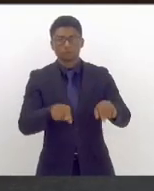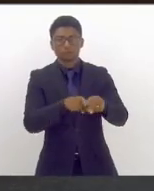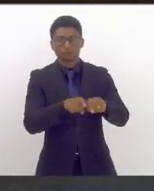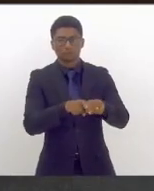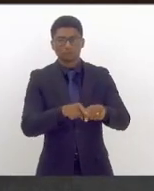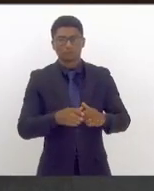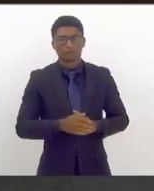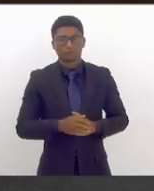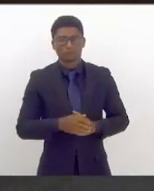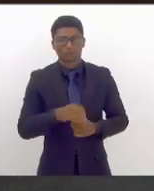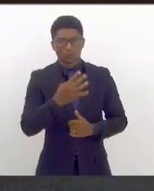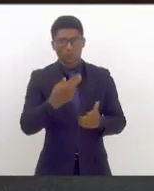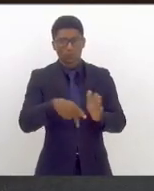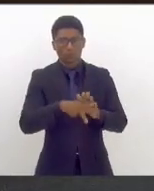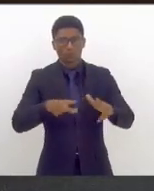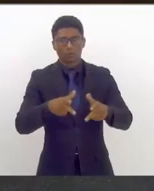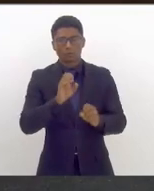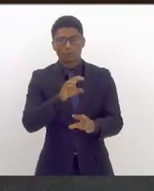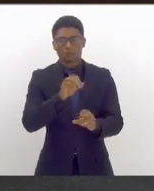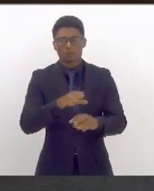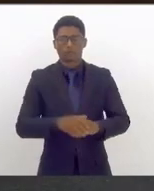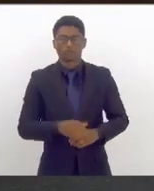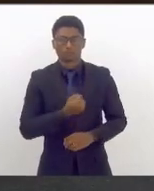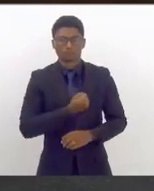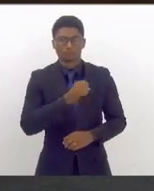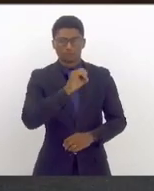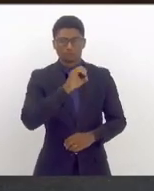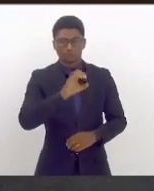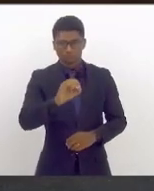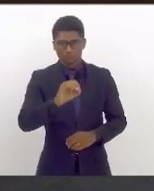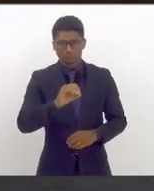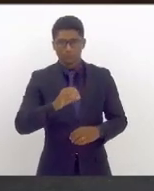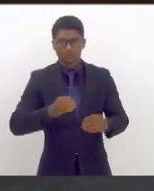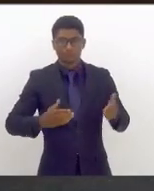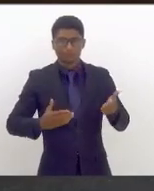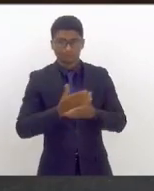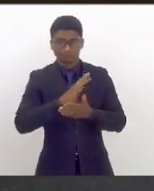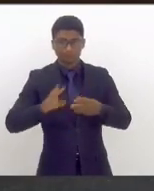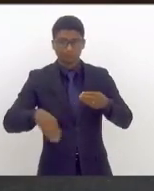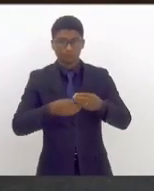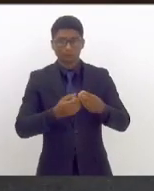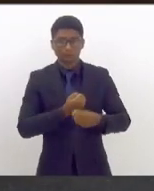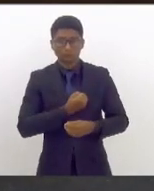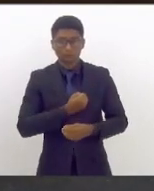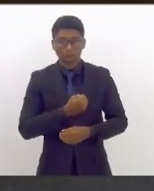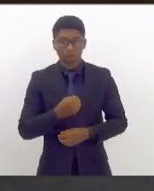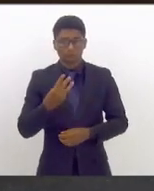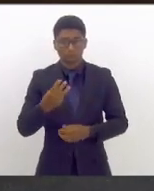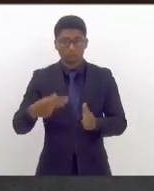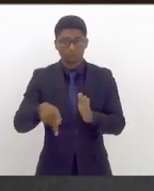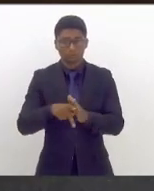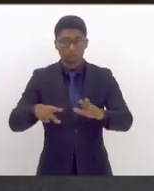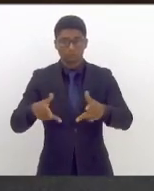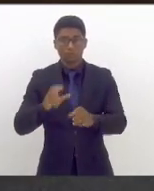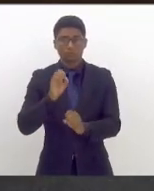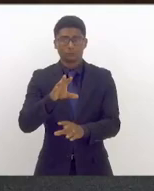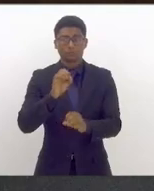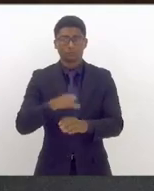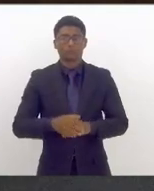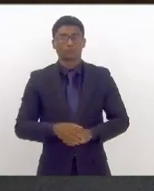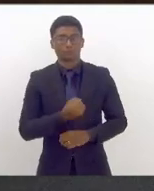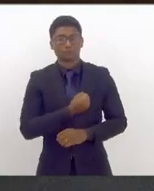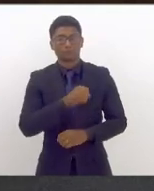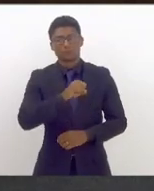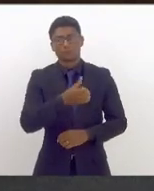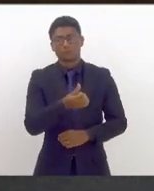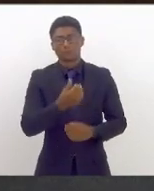pela rejeição da emenda número quatro da comissão de Educação número 80 de plenário pela aprovação com Sublime naglutinativa emenda número 3 da comissão de Educação número